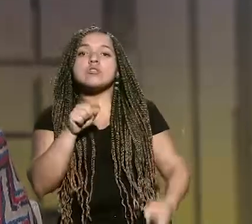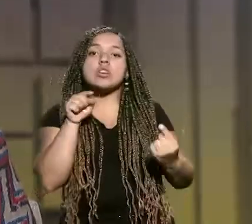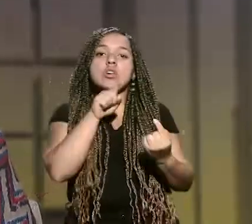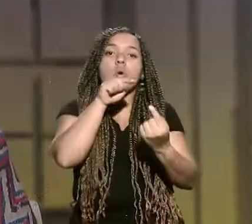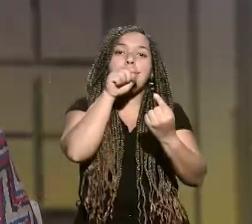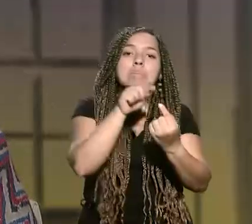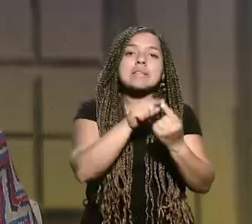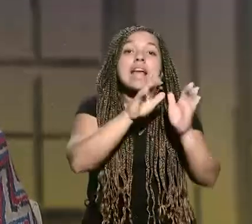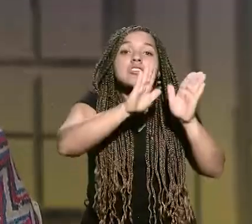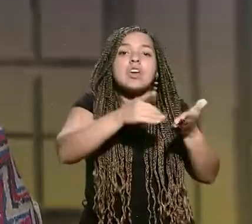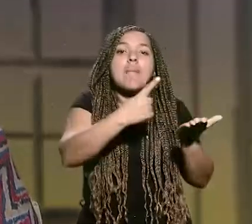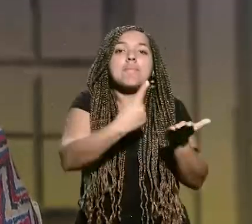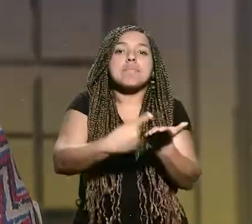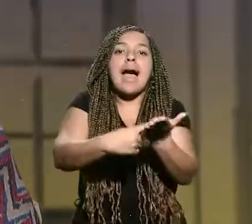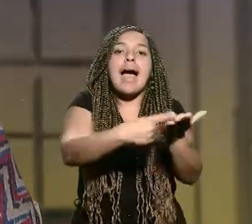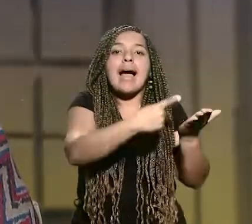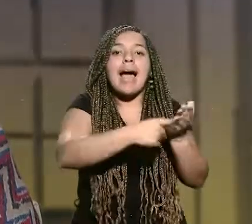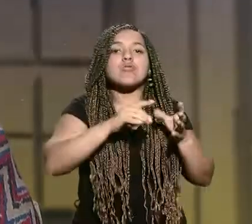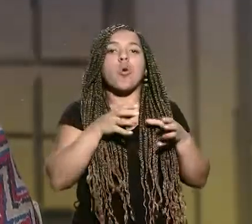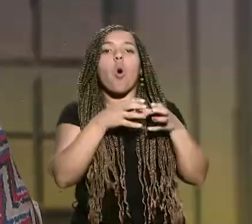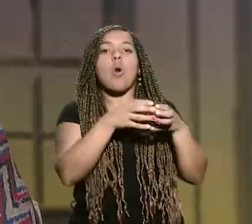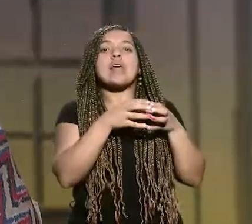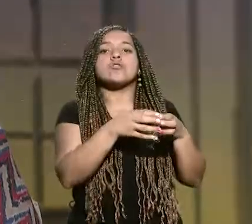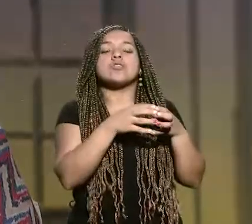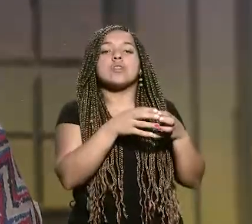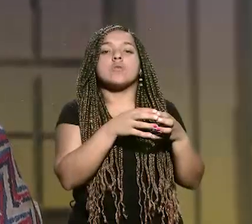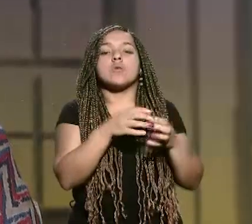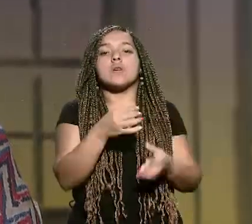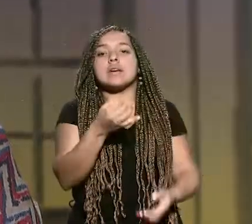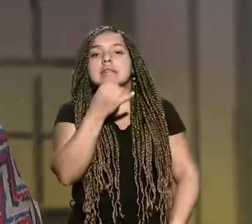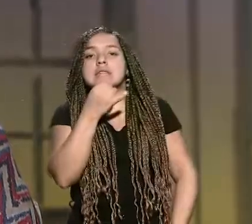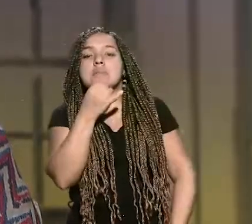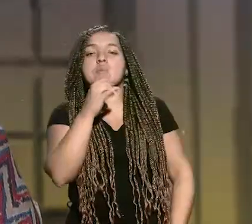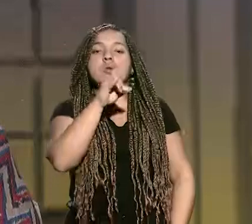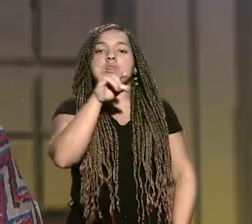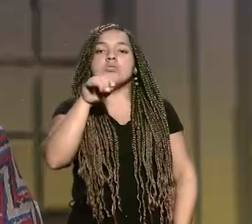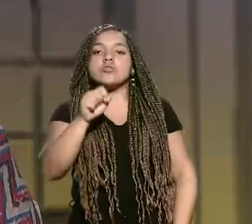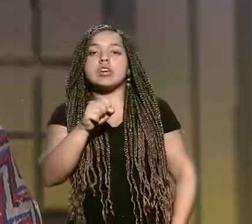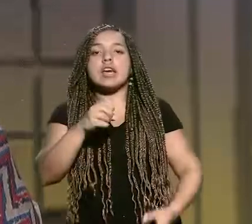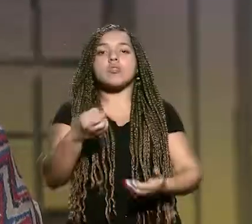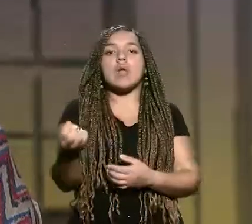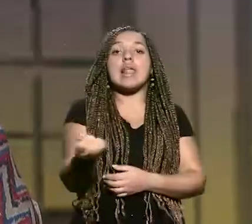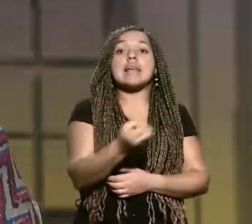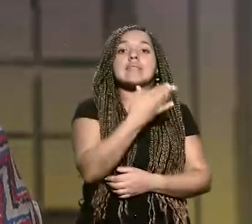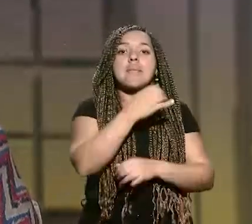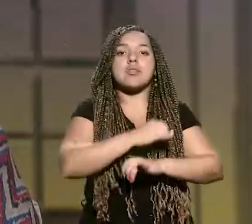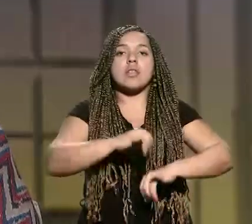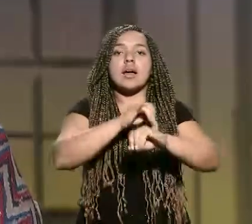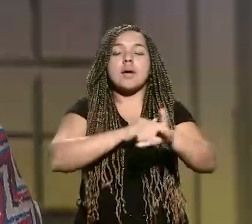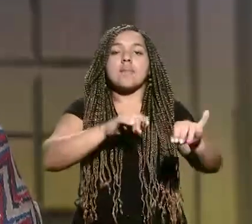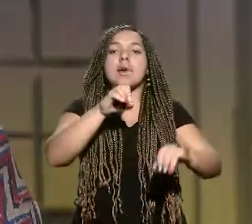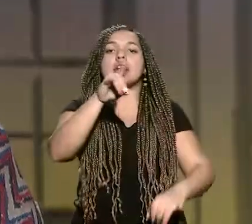e aí na sociedade onde você já tem uma tradição que foi inventada, que você fala de